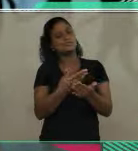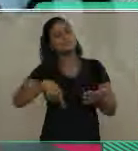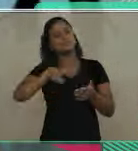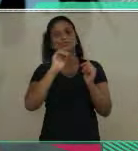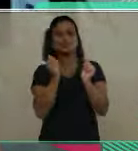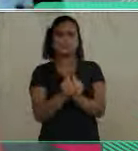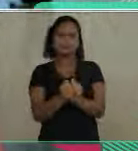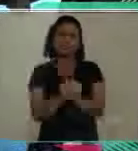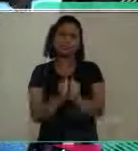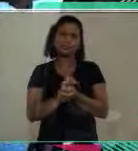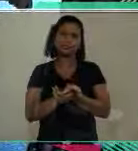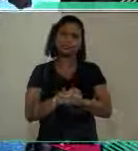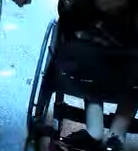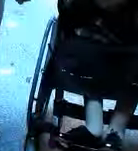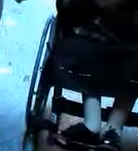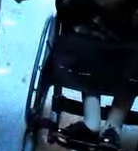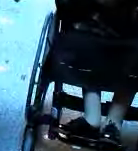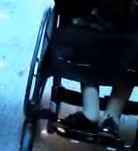estudando junto.